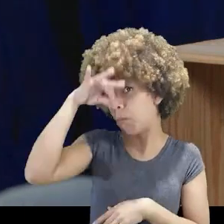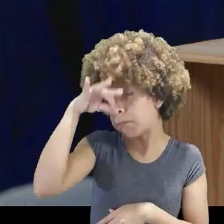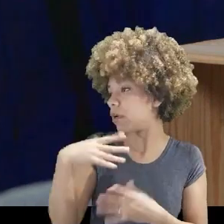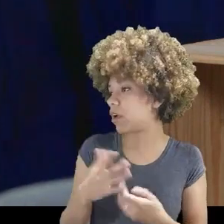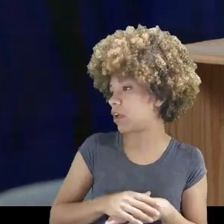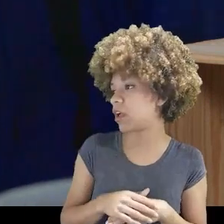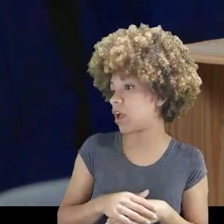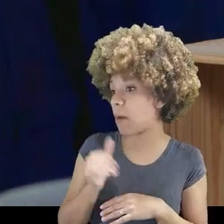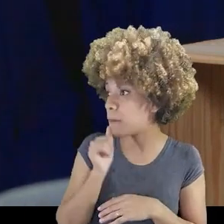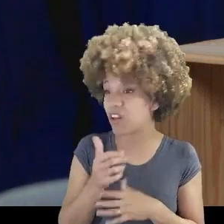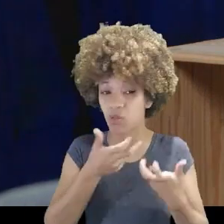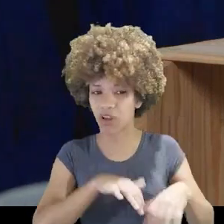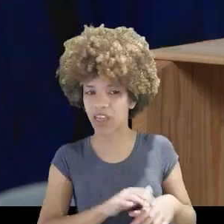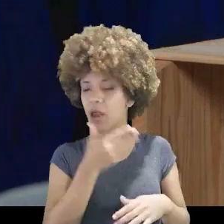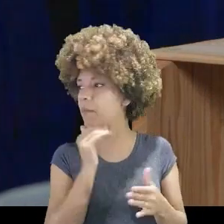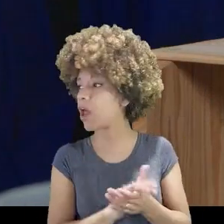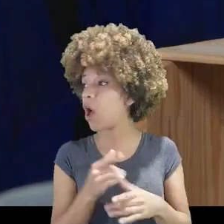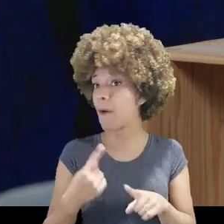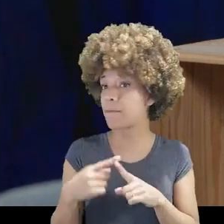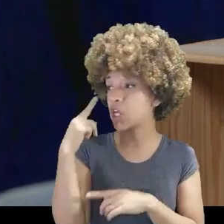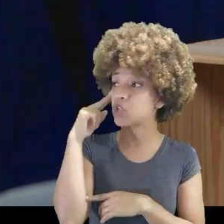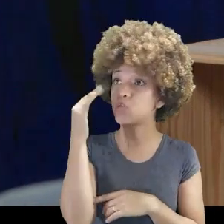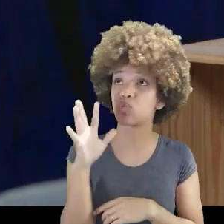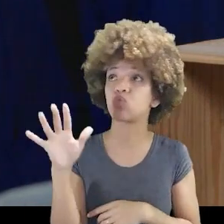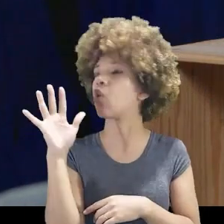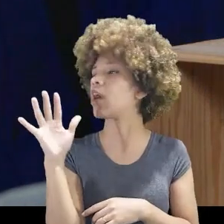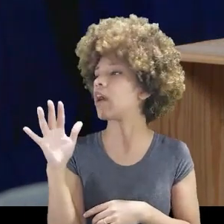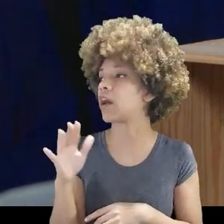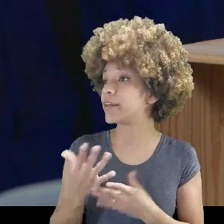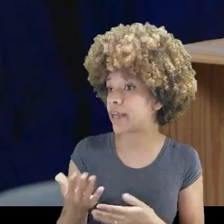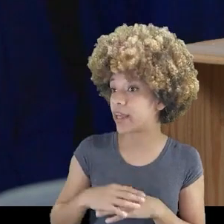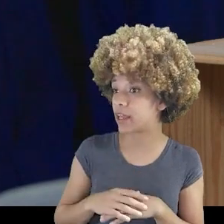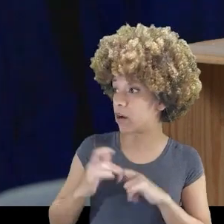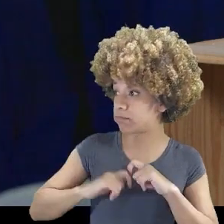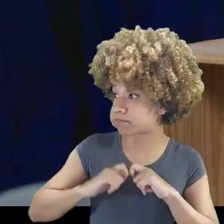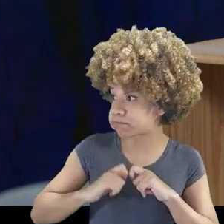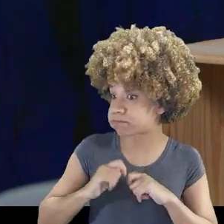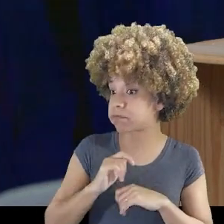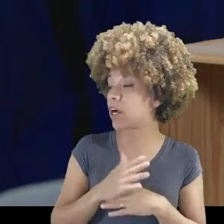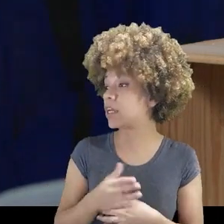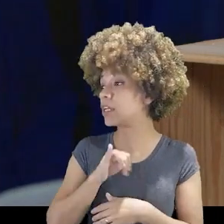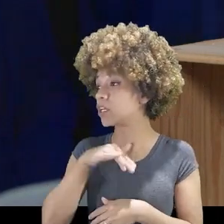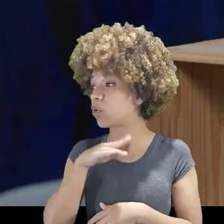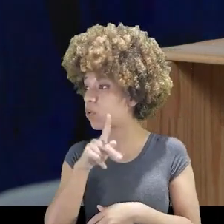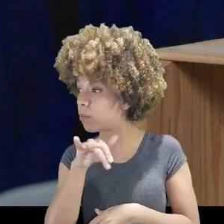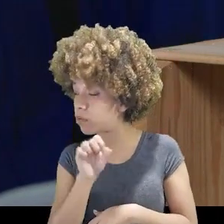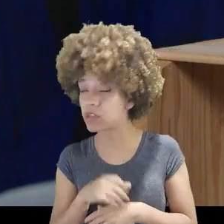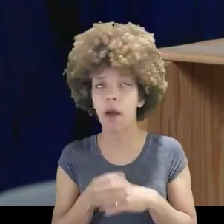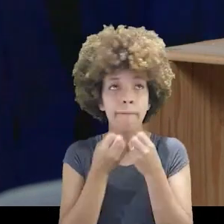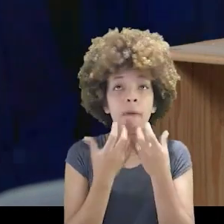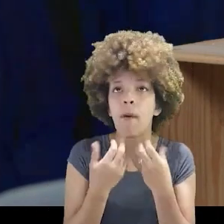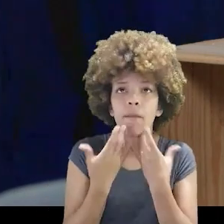e já não tenho marido Porque a noite ela sonha com essas maldito em cubos isso porque não tá sonhando faz sexo com os meninos Incubus é